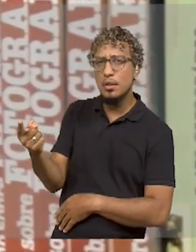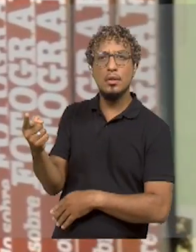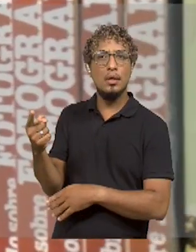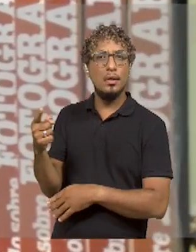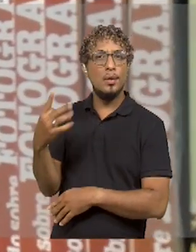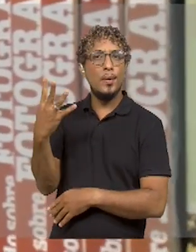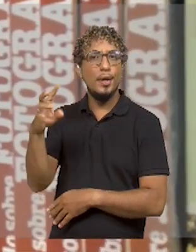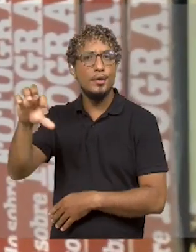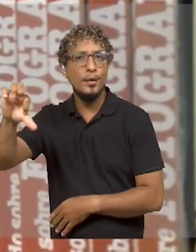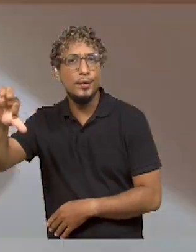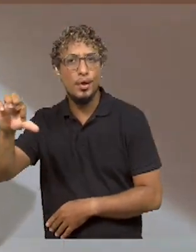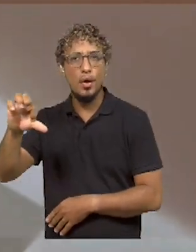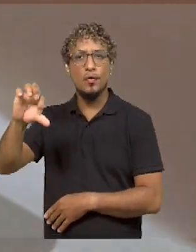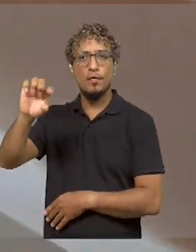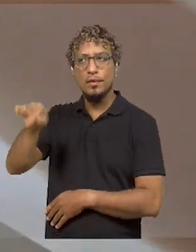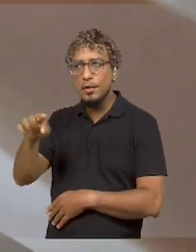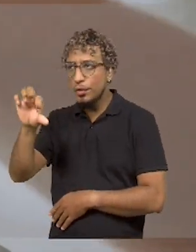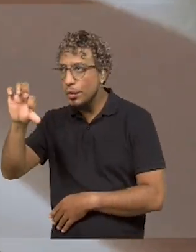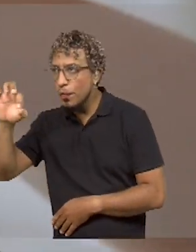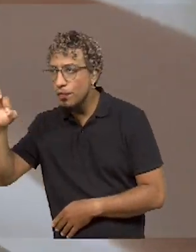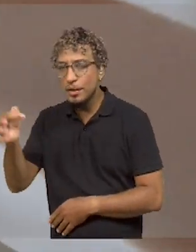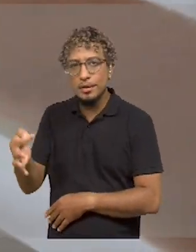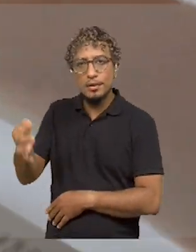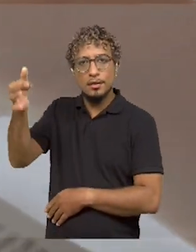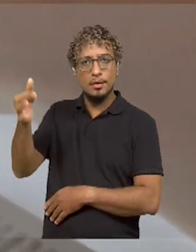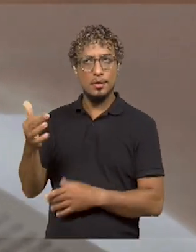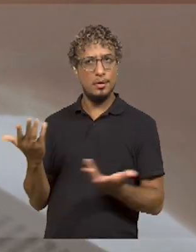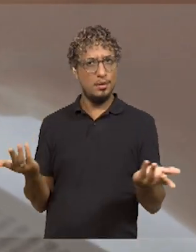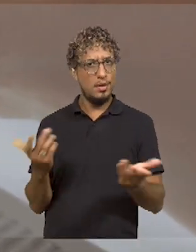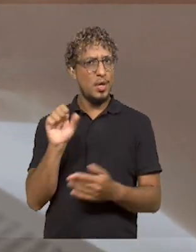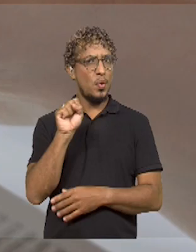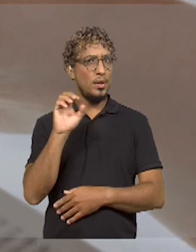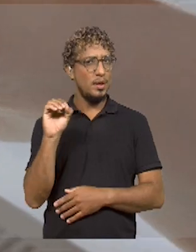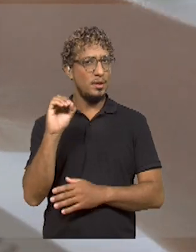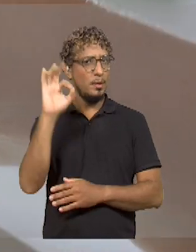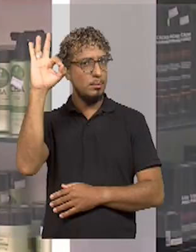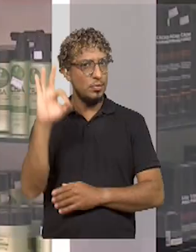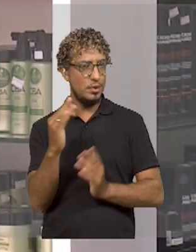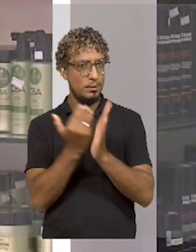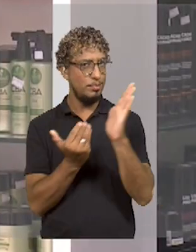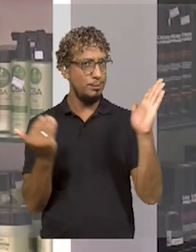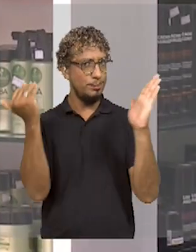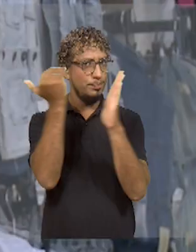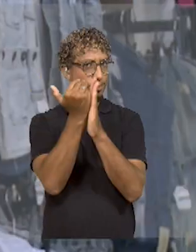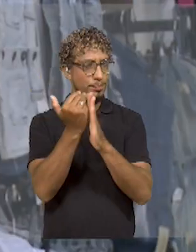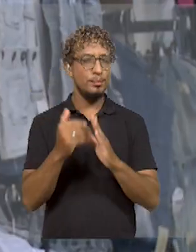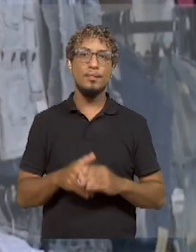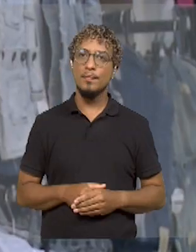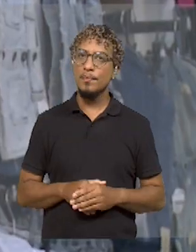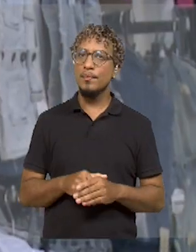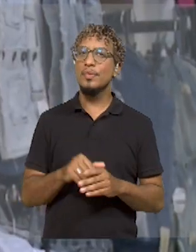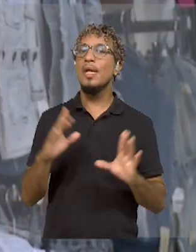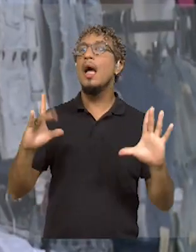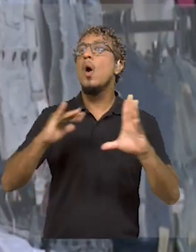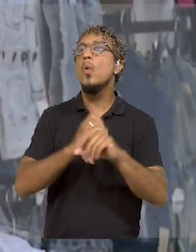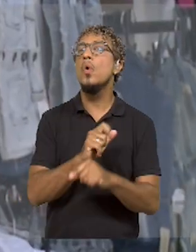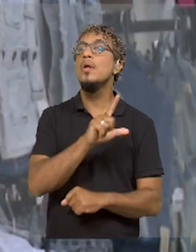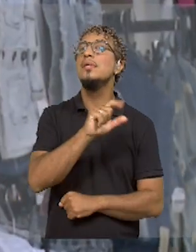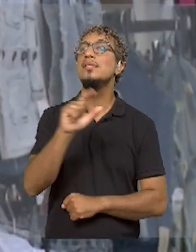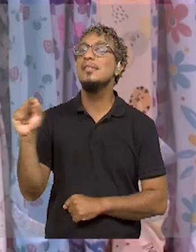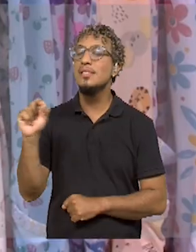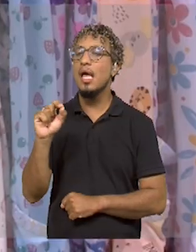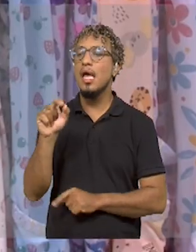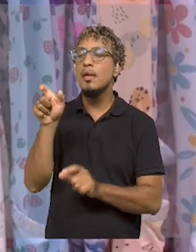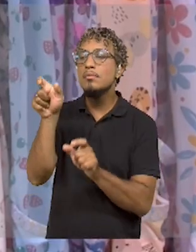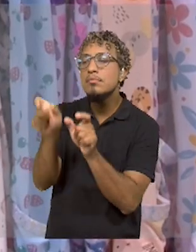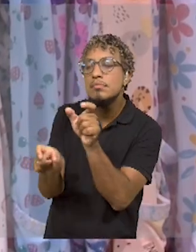R$ 49,90. 80% de variação no preço. 100 itens foram pesquisados nessa pesquisa